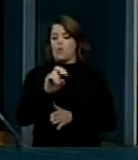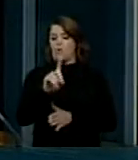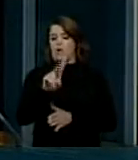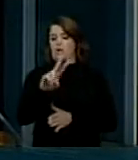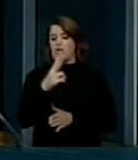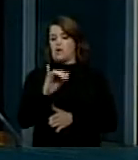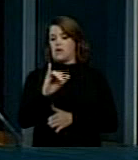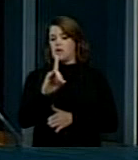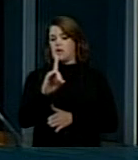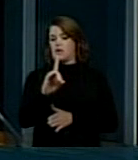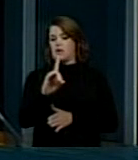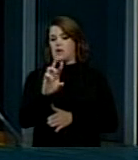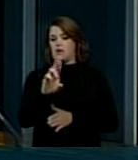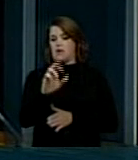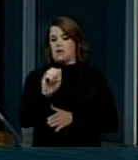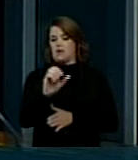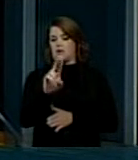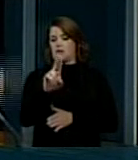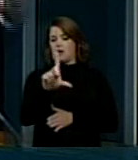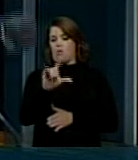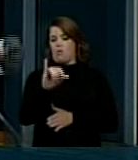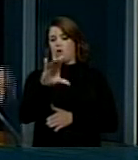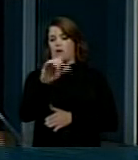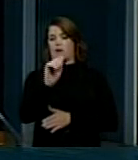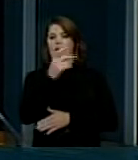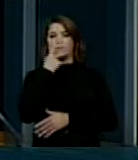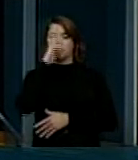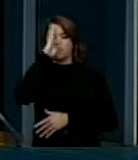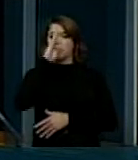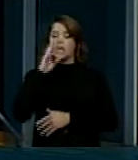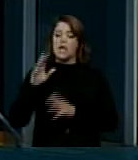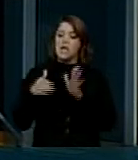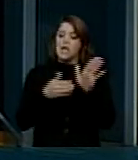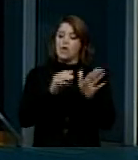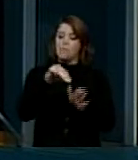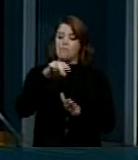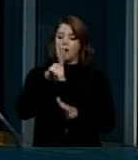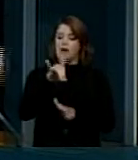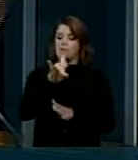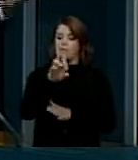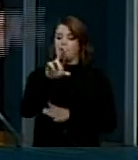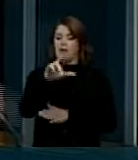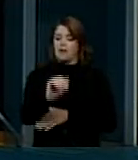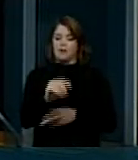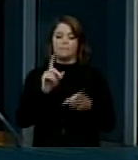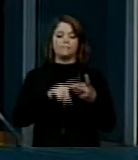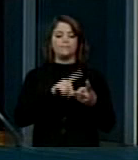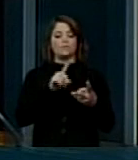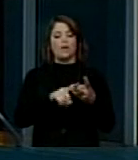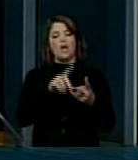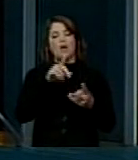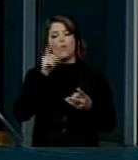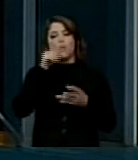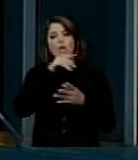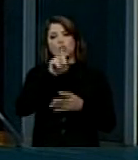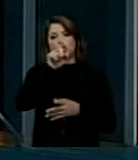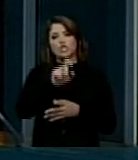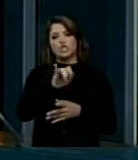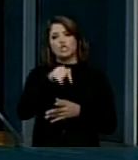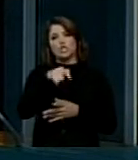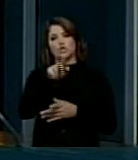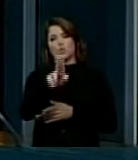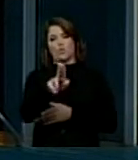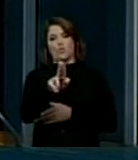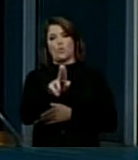E as principais, no Rio Madeira, que tem duas, Santo Antônio de Jirau, e no Rio Xingu, no Pará,